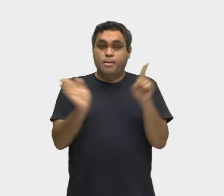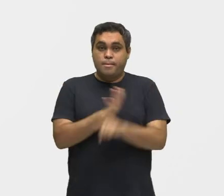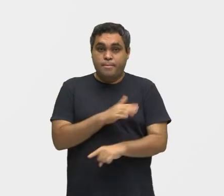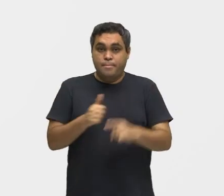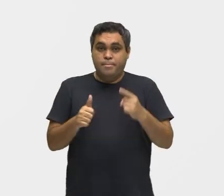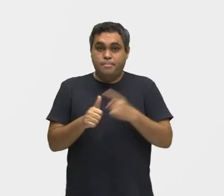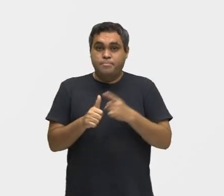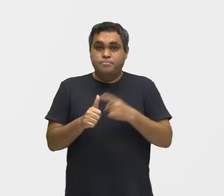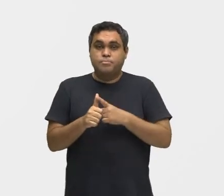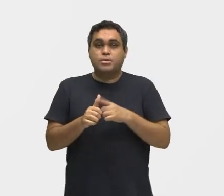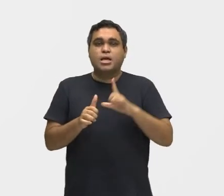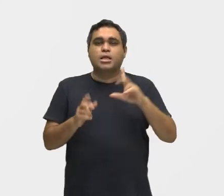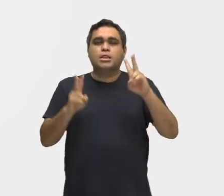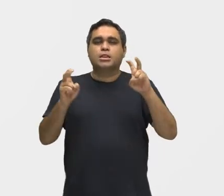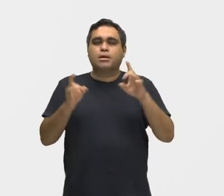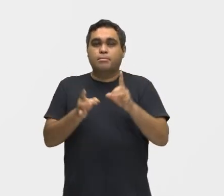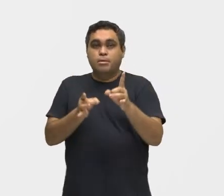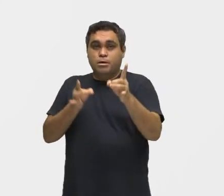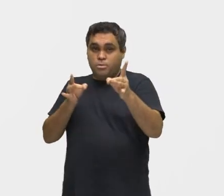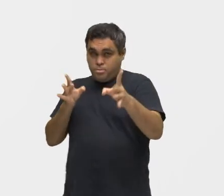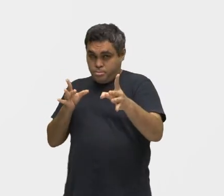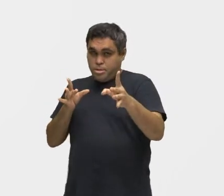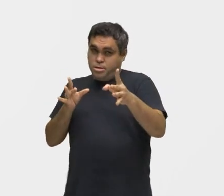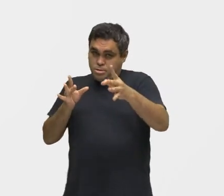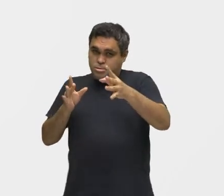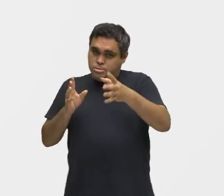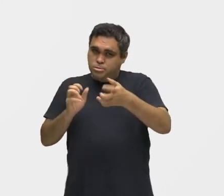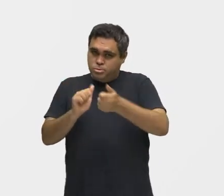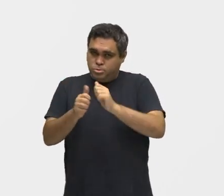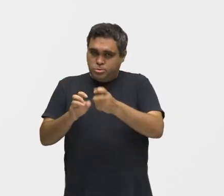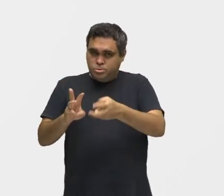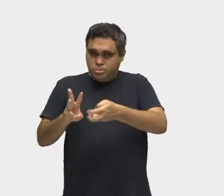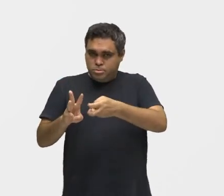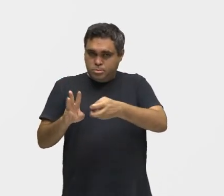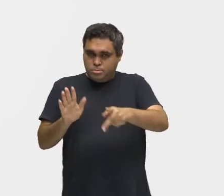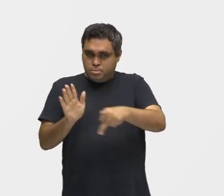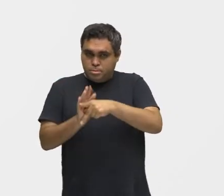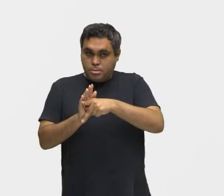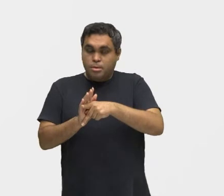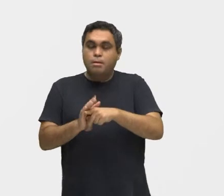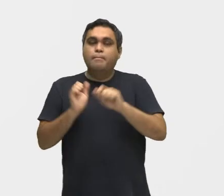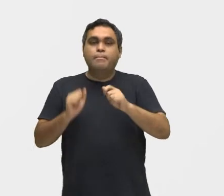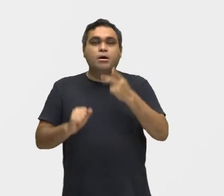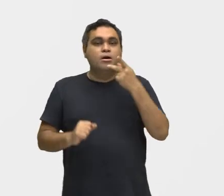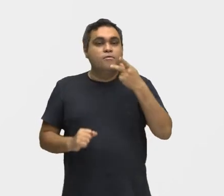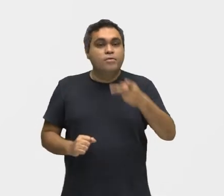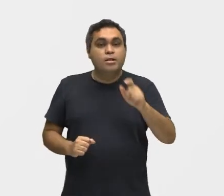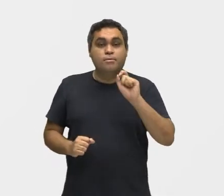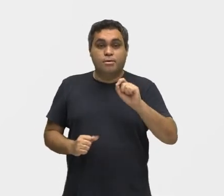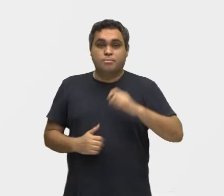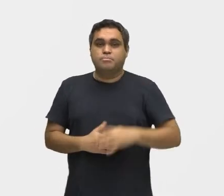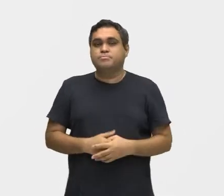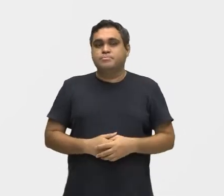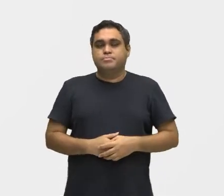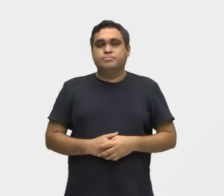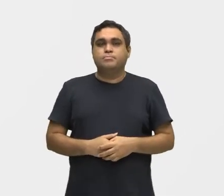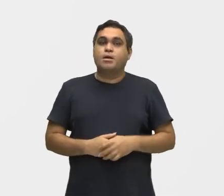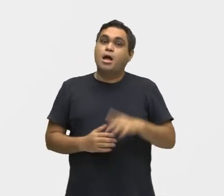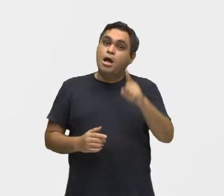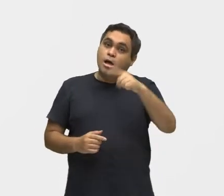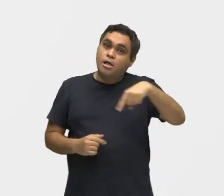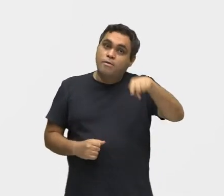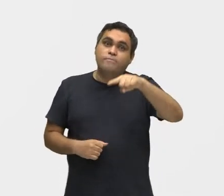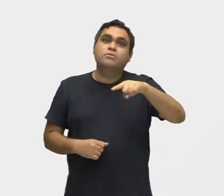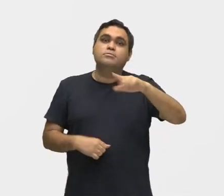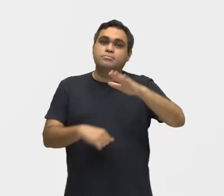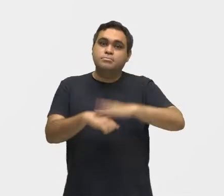Questão 1. Sobre o arco e flecha dos jogos indígenas, podemos afirmar que... agora é com